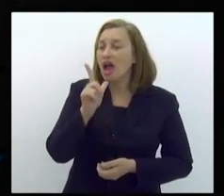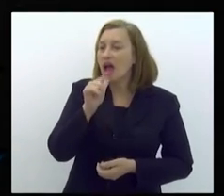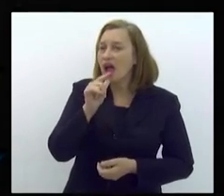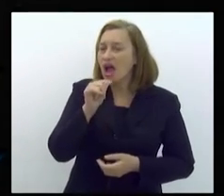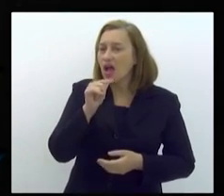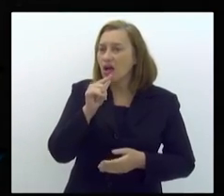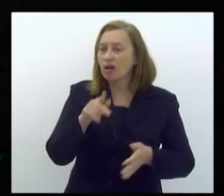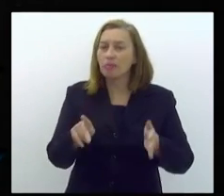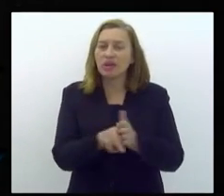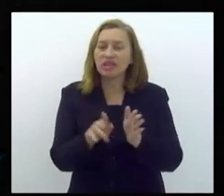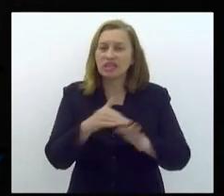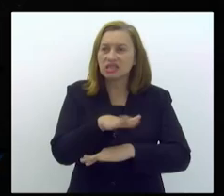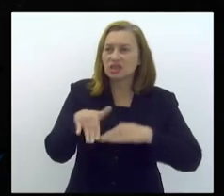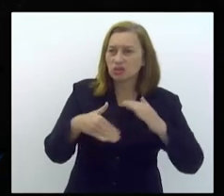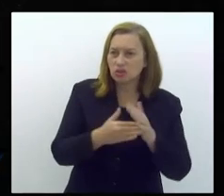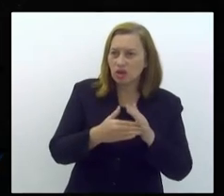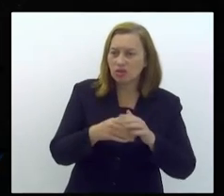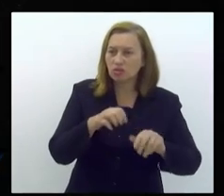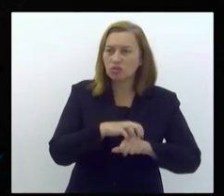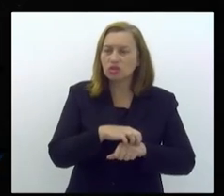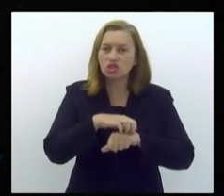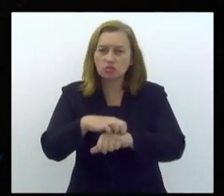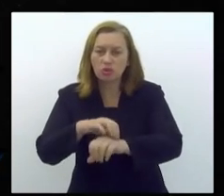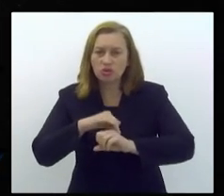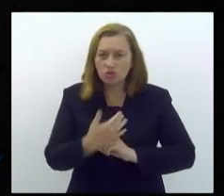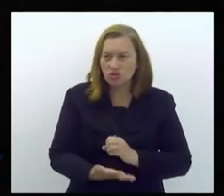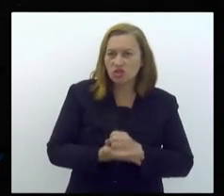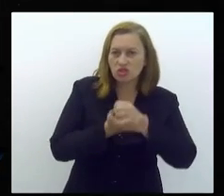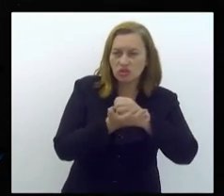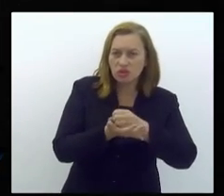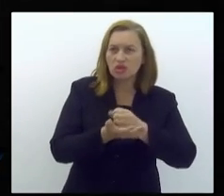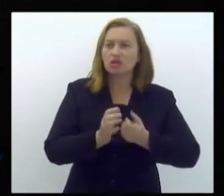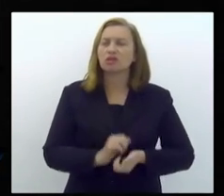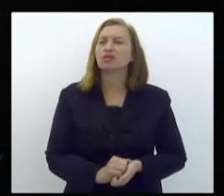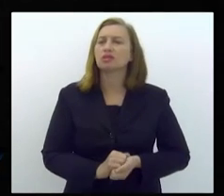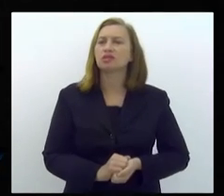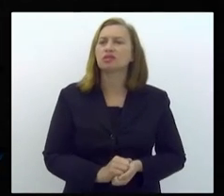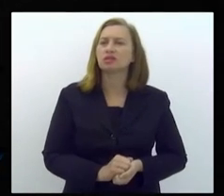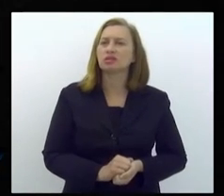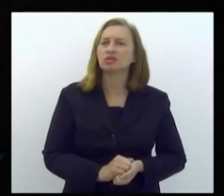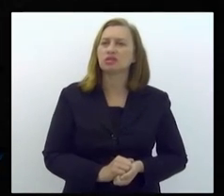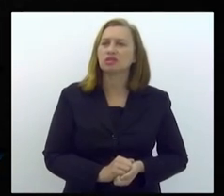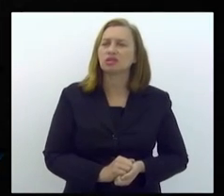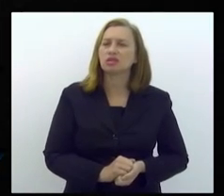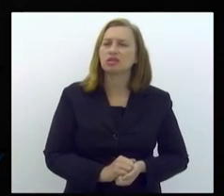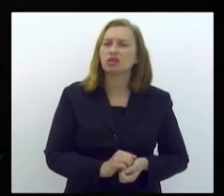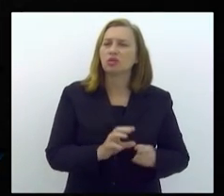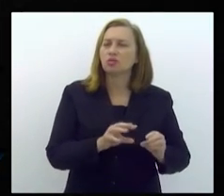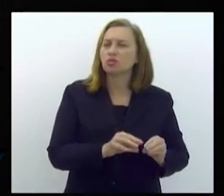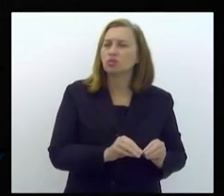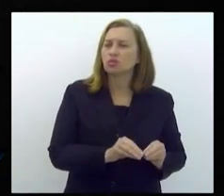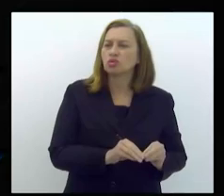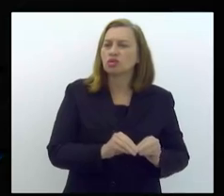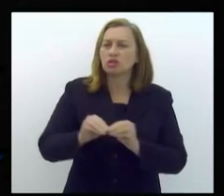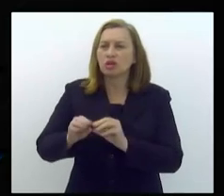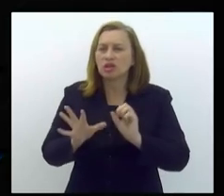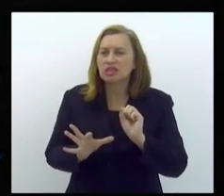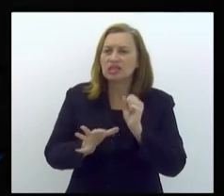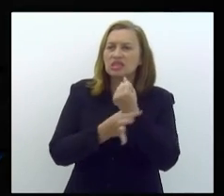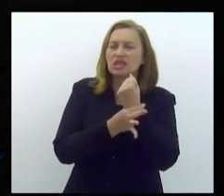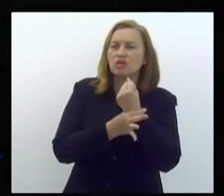Todos no transporte eficiente sustentável na transição na transição e segurança